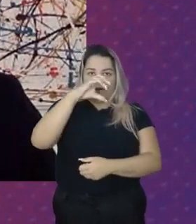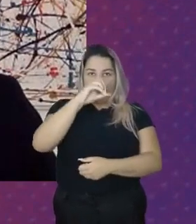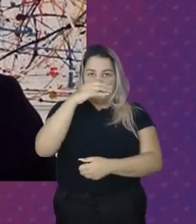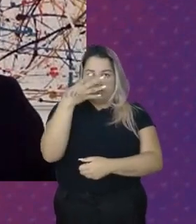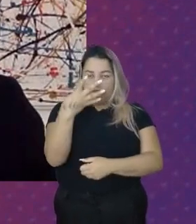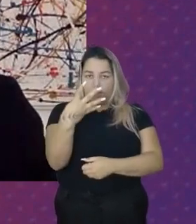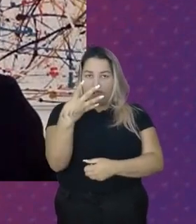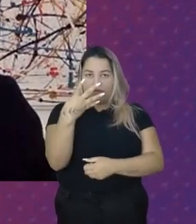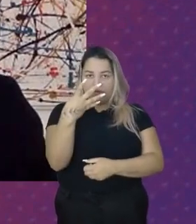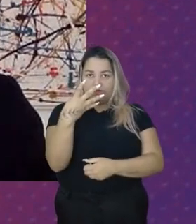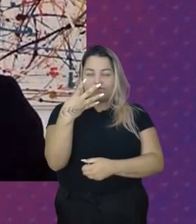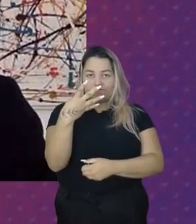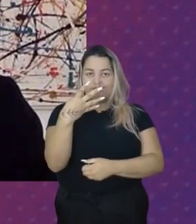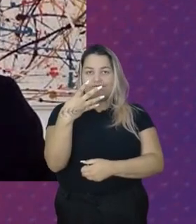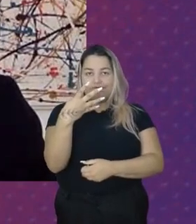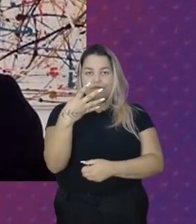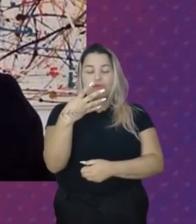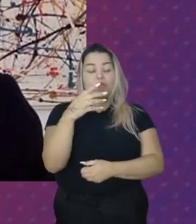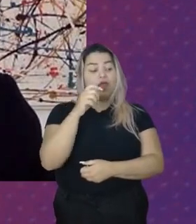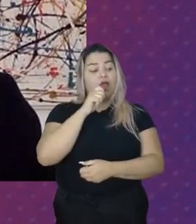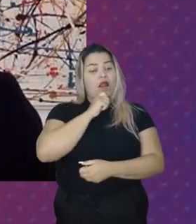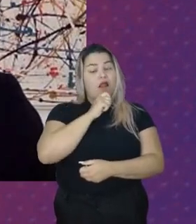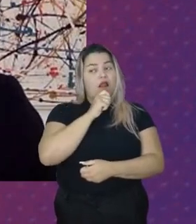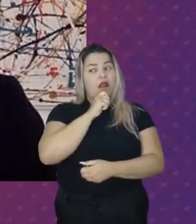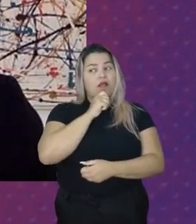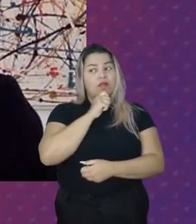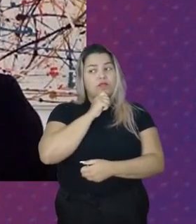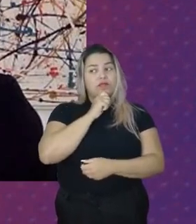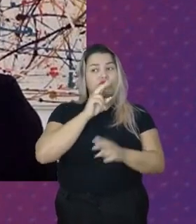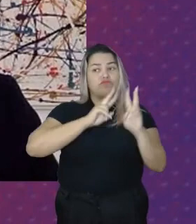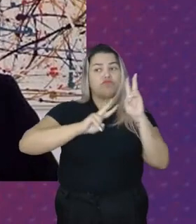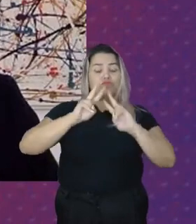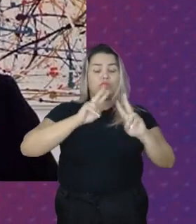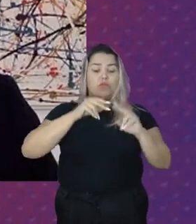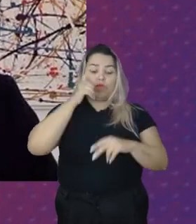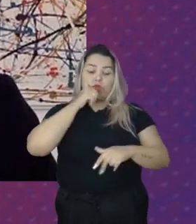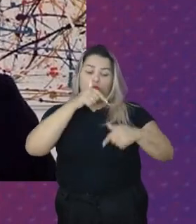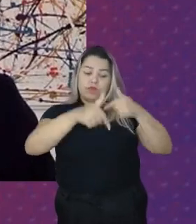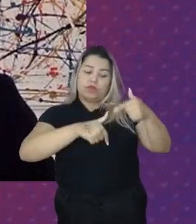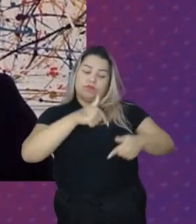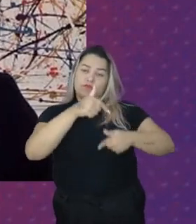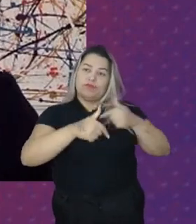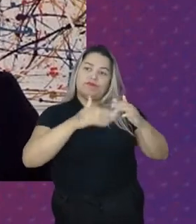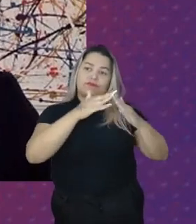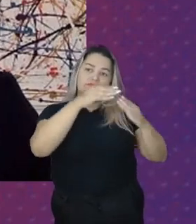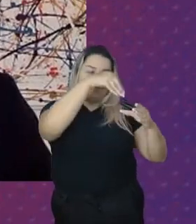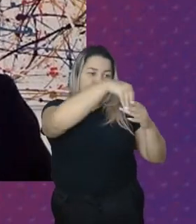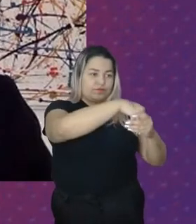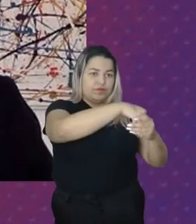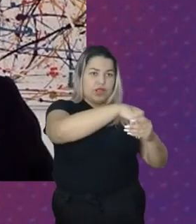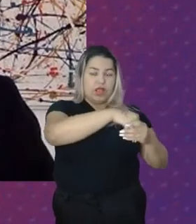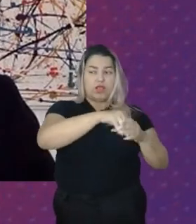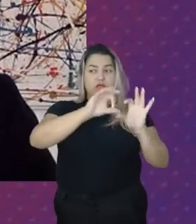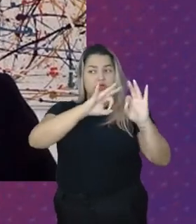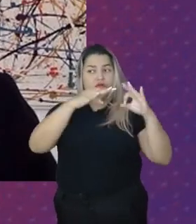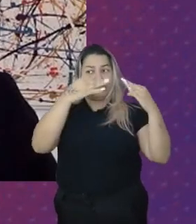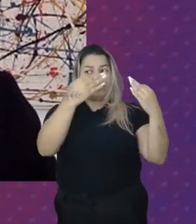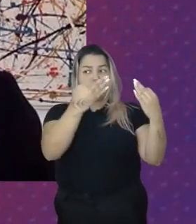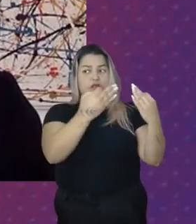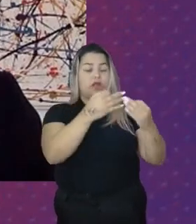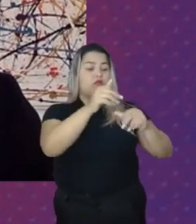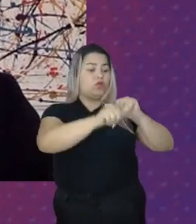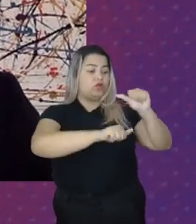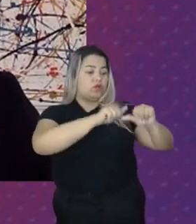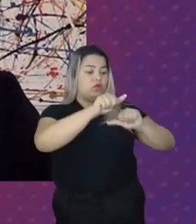1904, ainda assim ela via muita mulher trabalhando em casa, né, nas casas de família, em troca